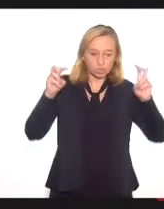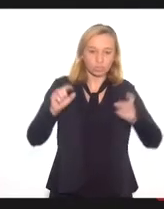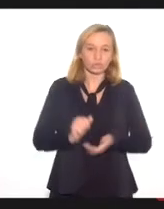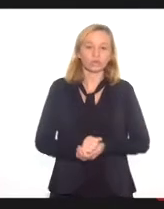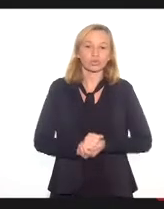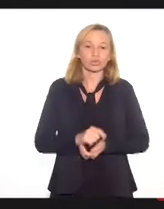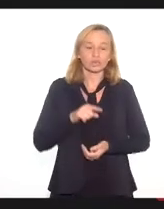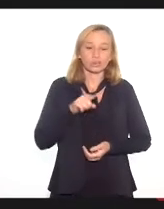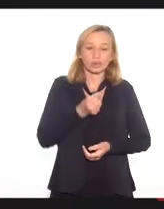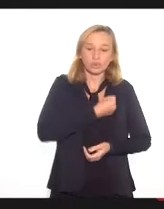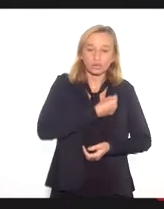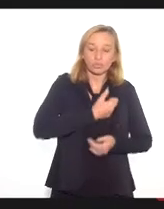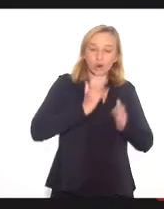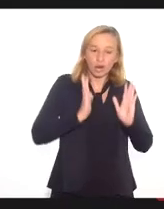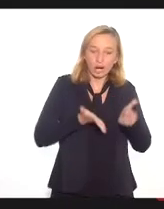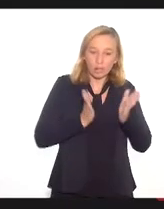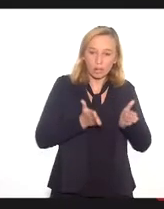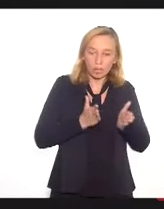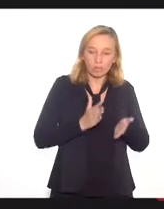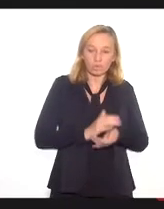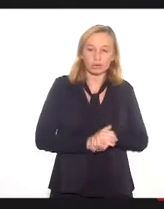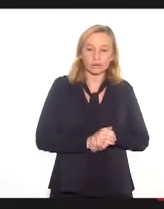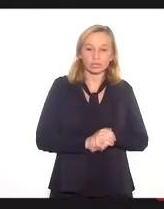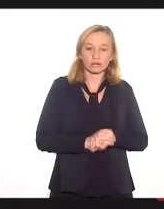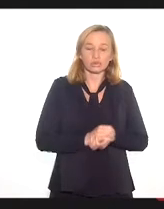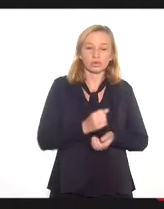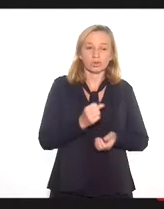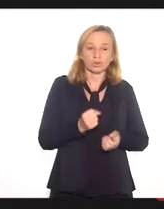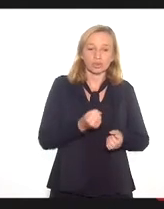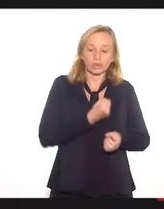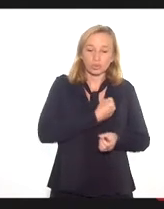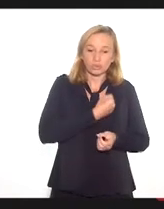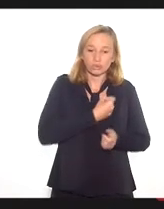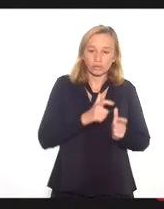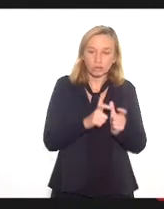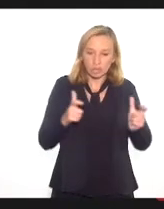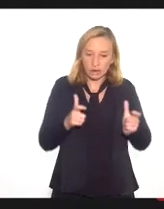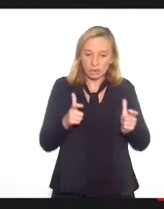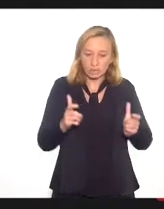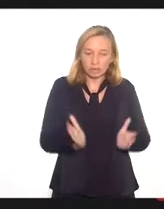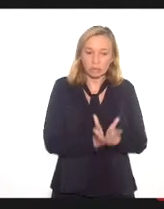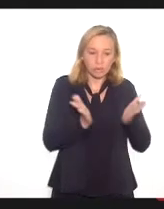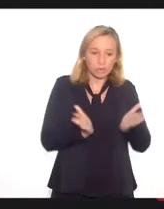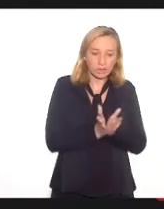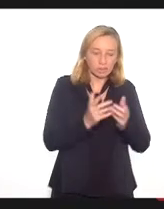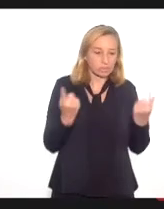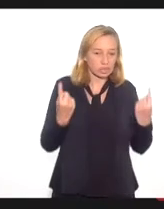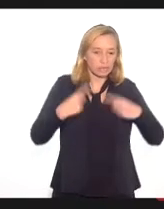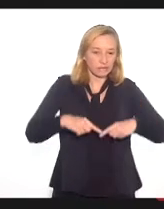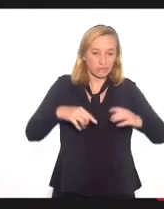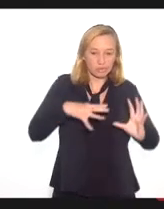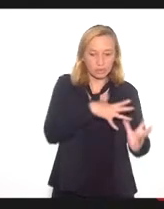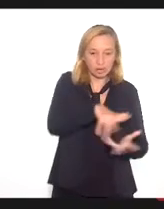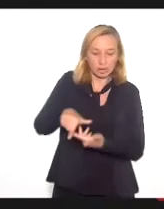nesse mundo agora, o reconhecimento da pobreza é o maior desafio global para a gente fazer desenvolvimento sustentável.